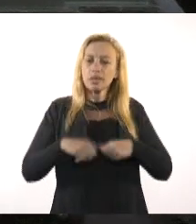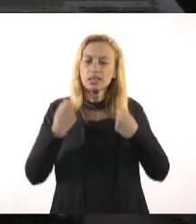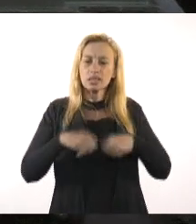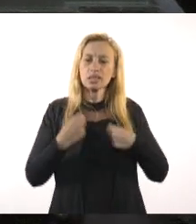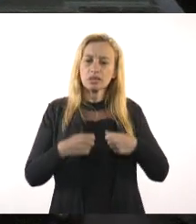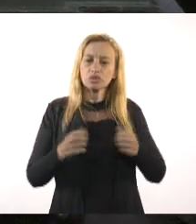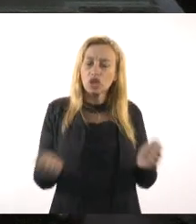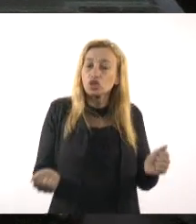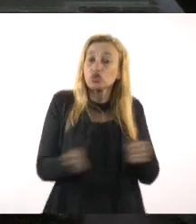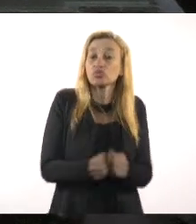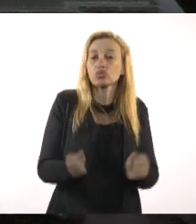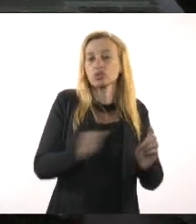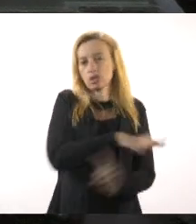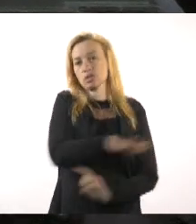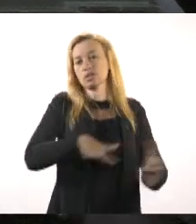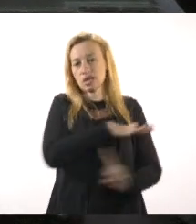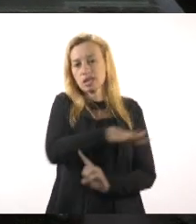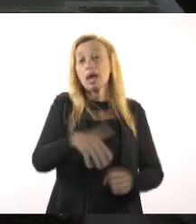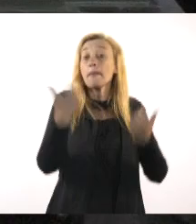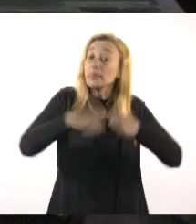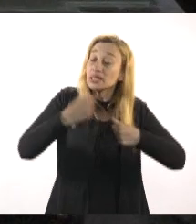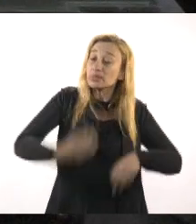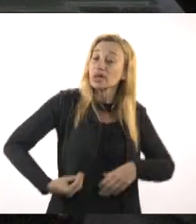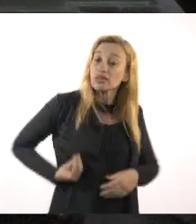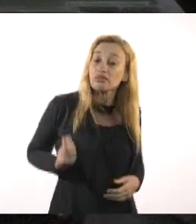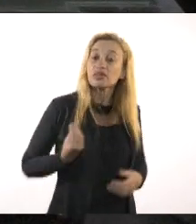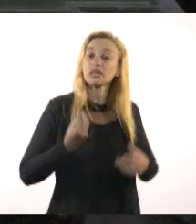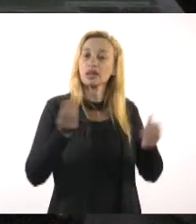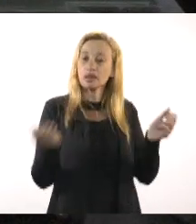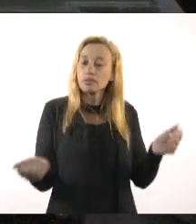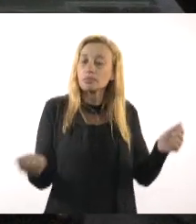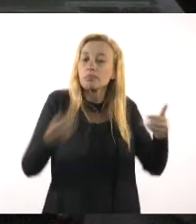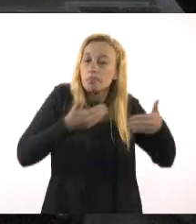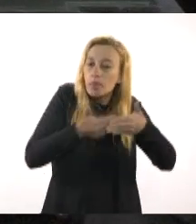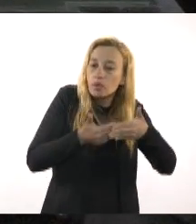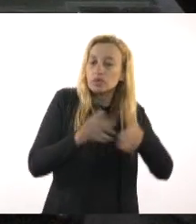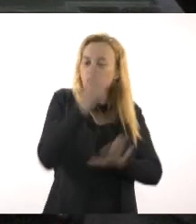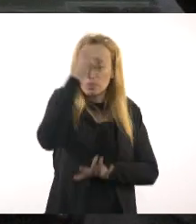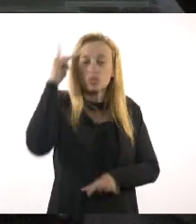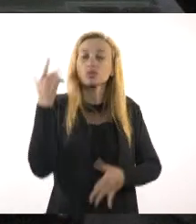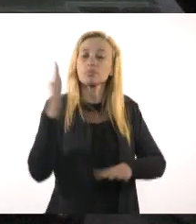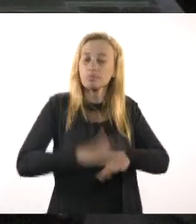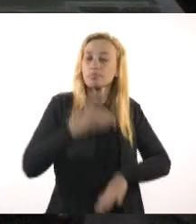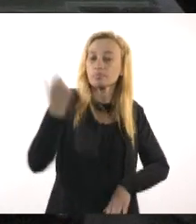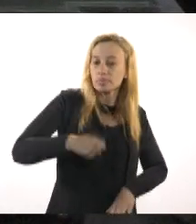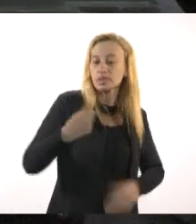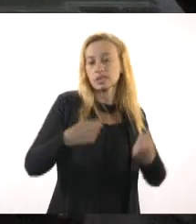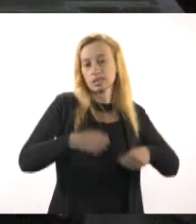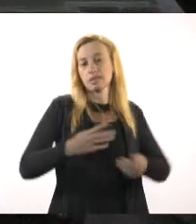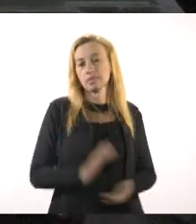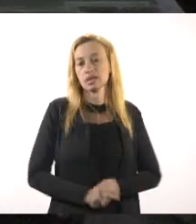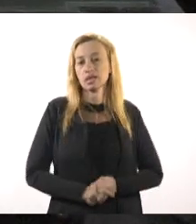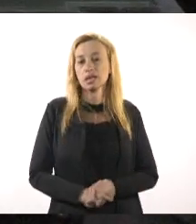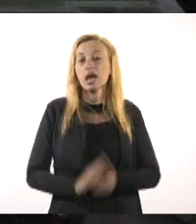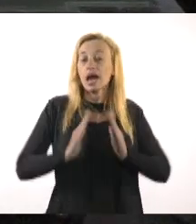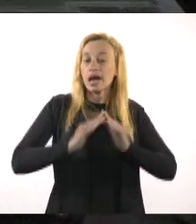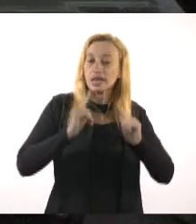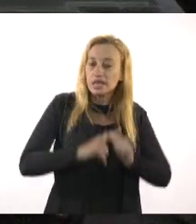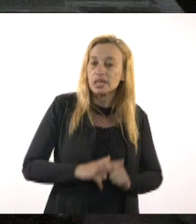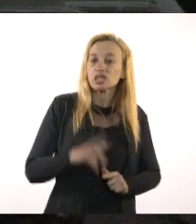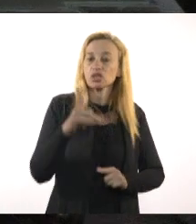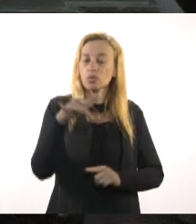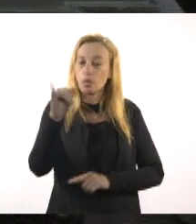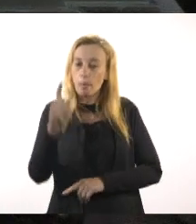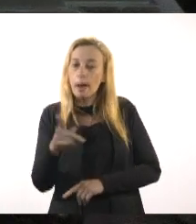com a sociedade, nós precisamos estar presente, próximos daqueles que mais precisam. Então, uma igreja em saída, como o Papa